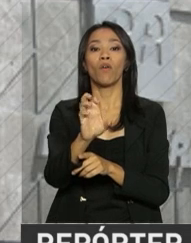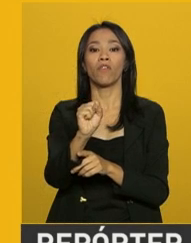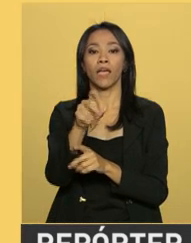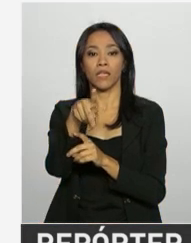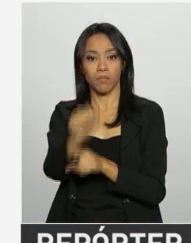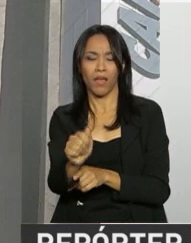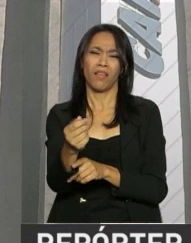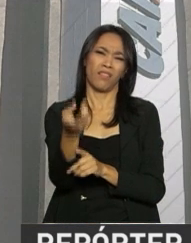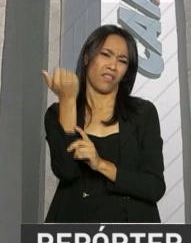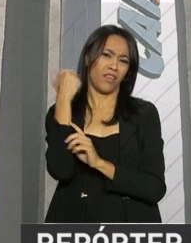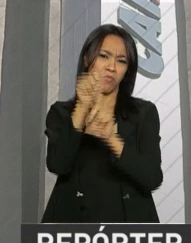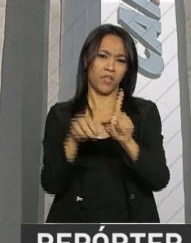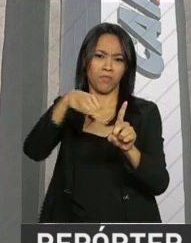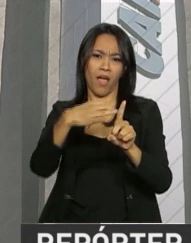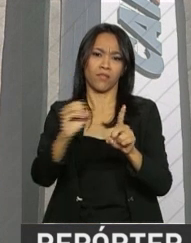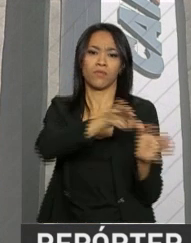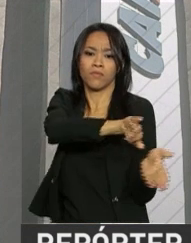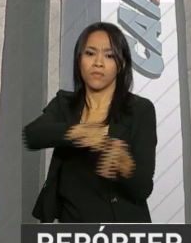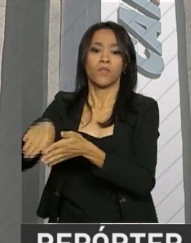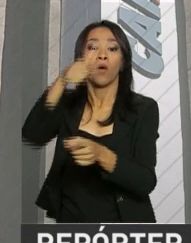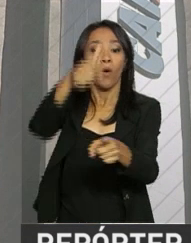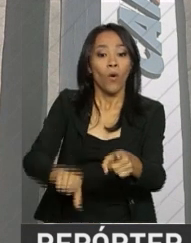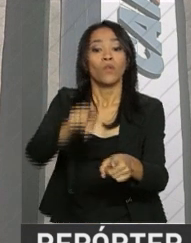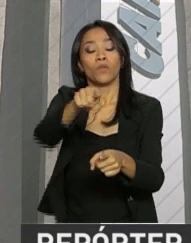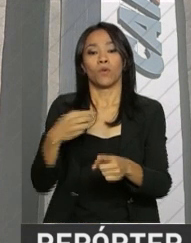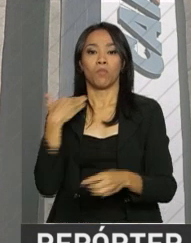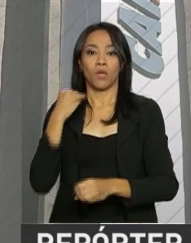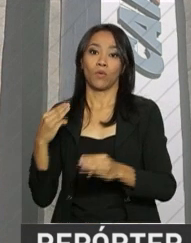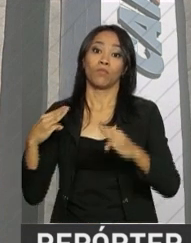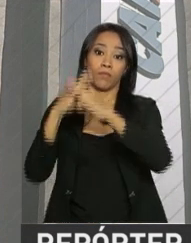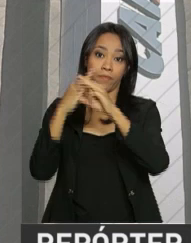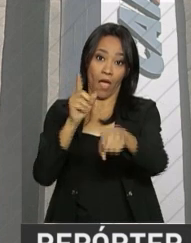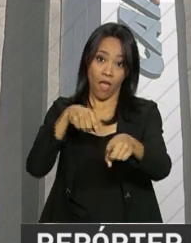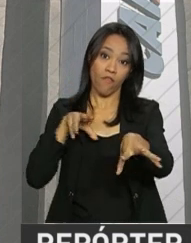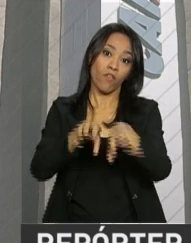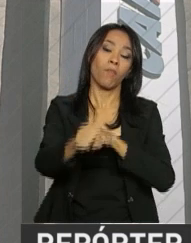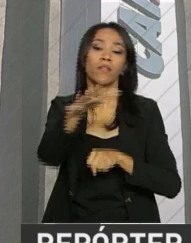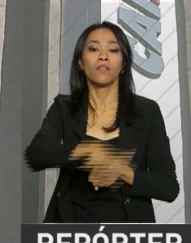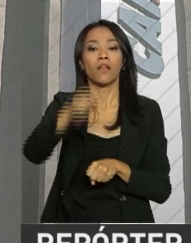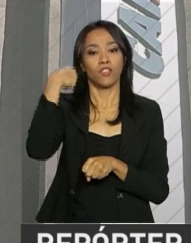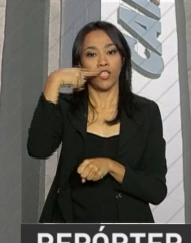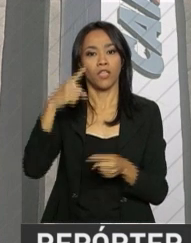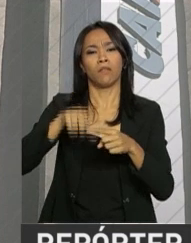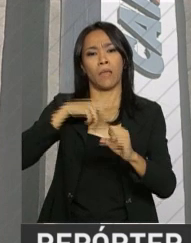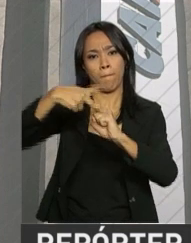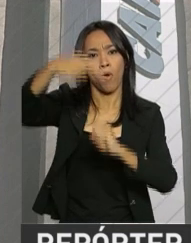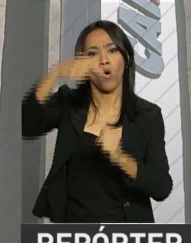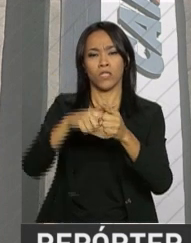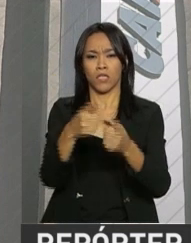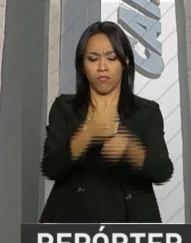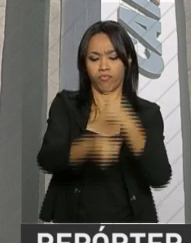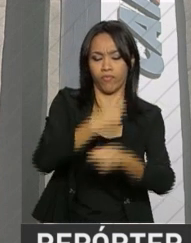2015 Caixa Econômica Federal Gilberto oque é formado em Direito com pós--graduação nas áreas de Finanças